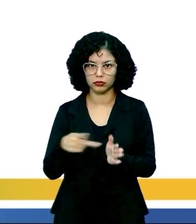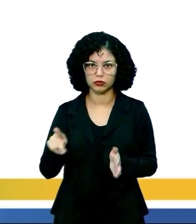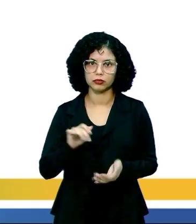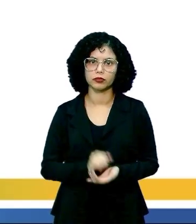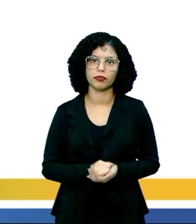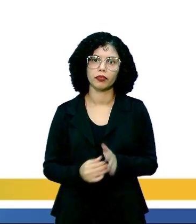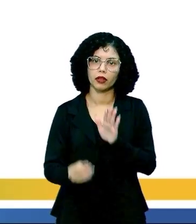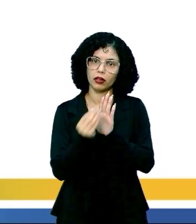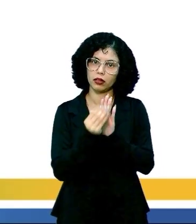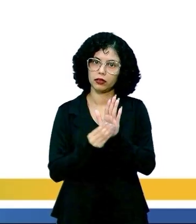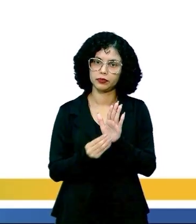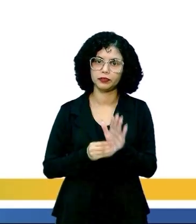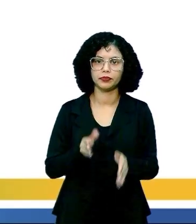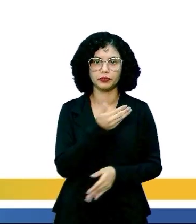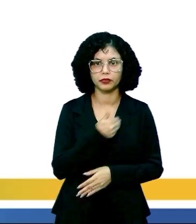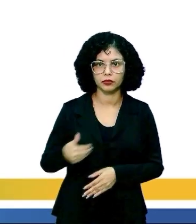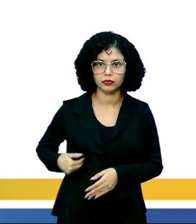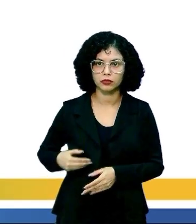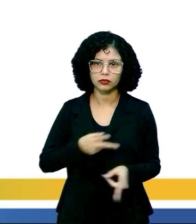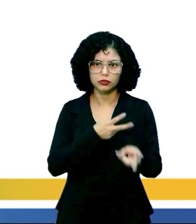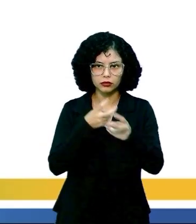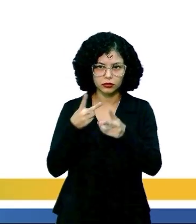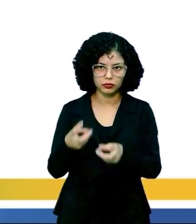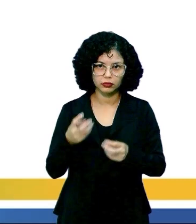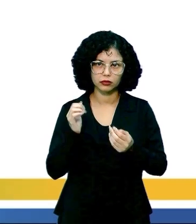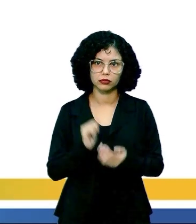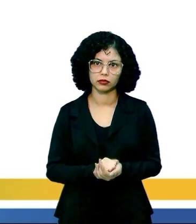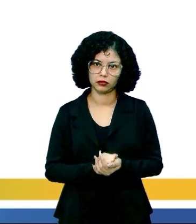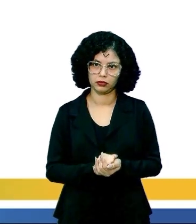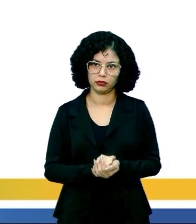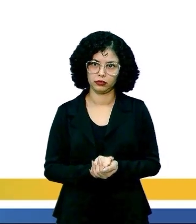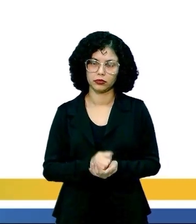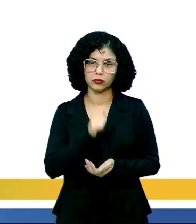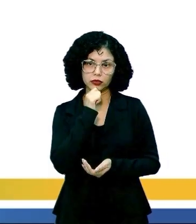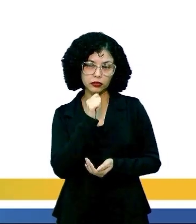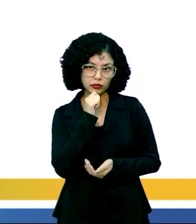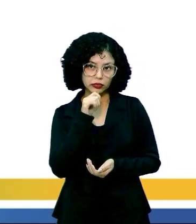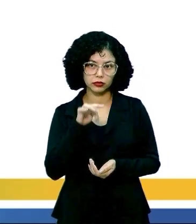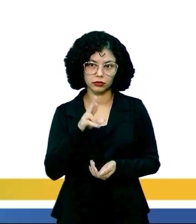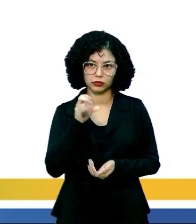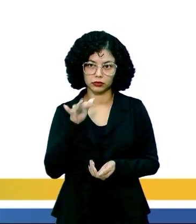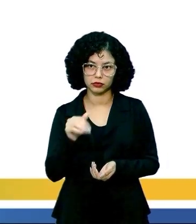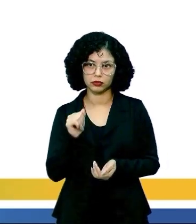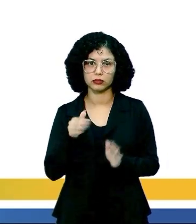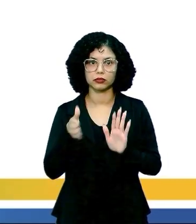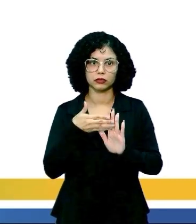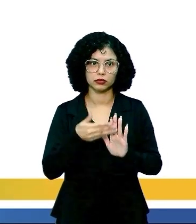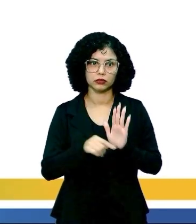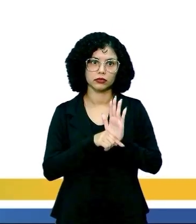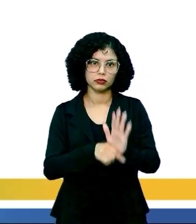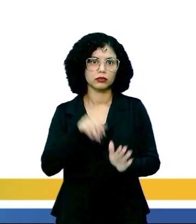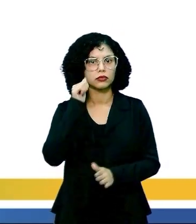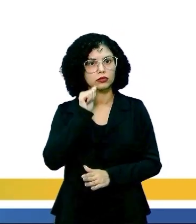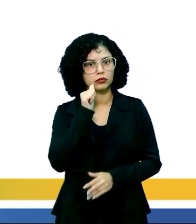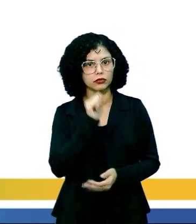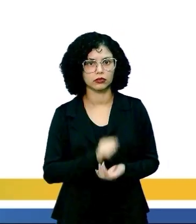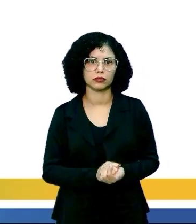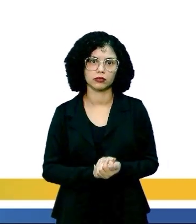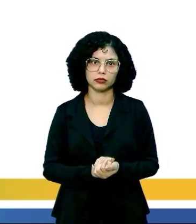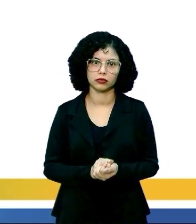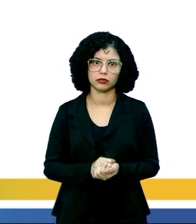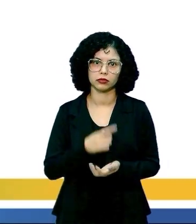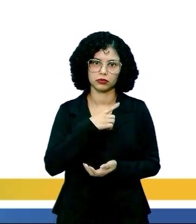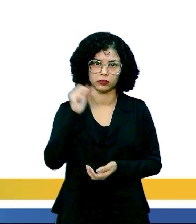deles. É fato público e notório, além de empiricamente comprovado, que as